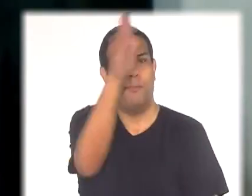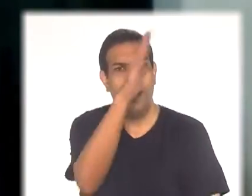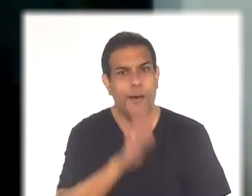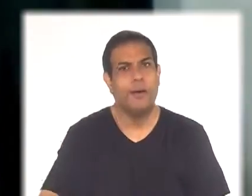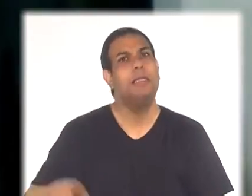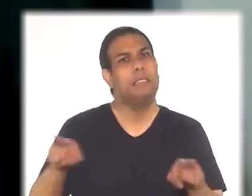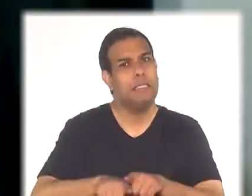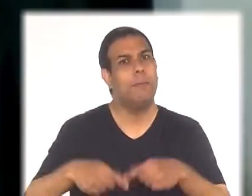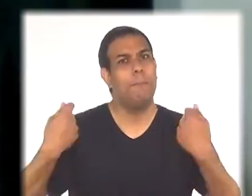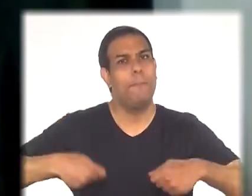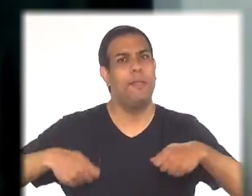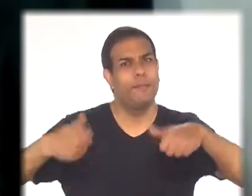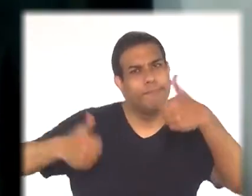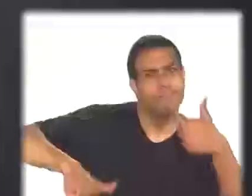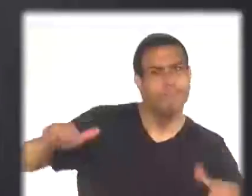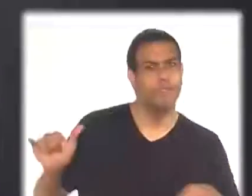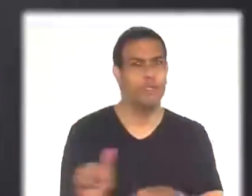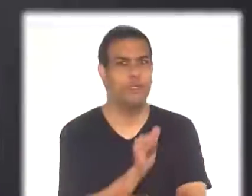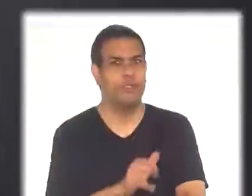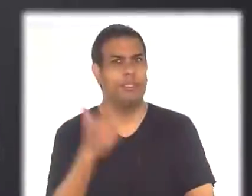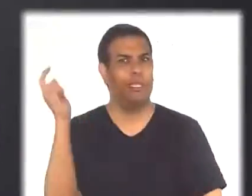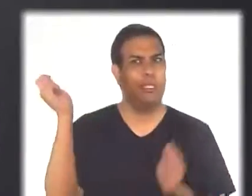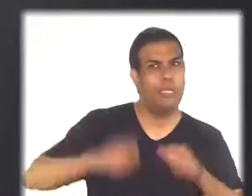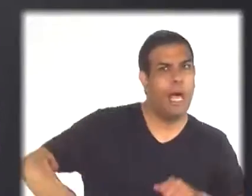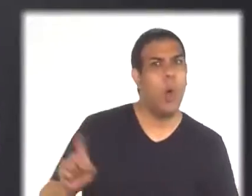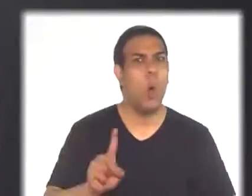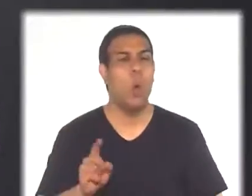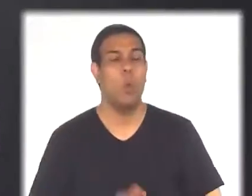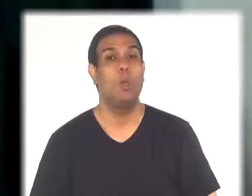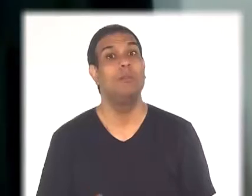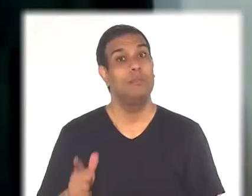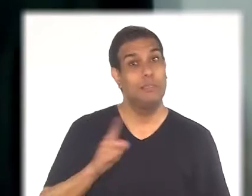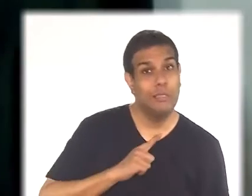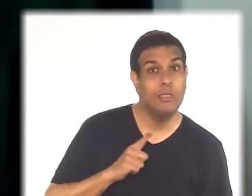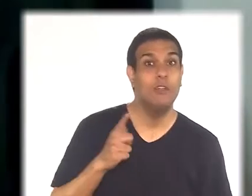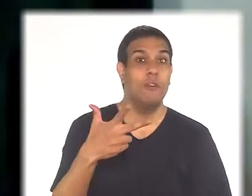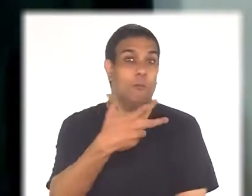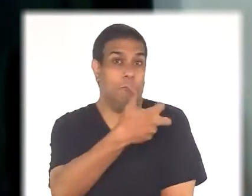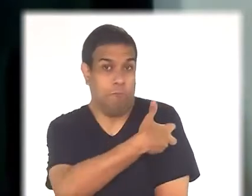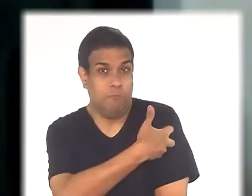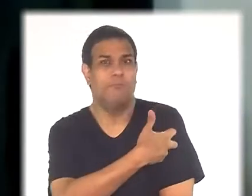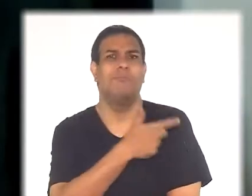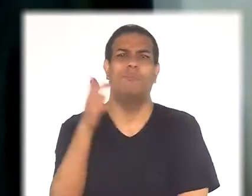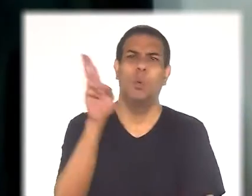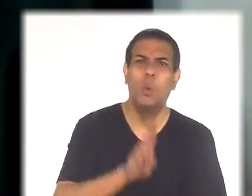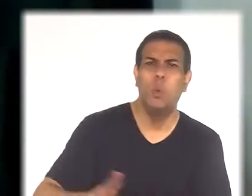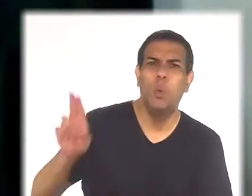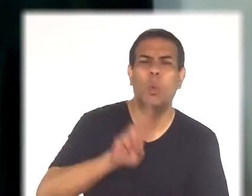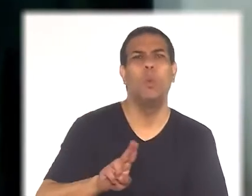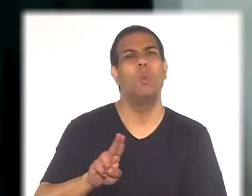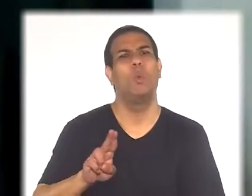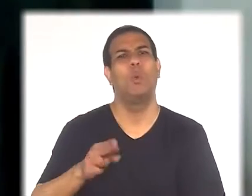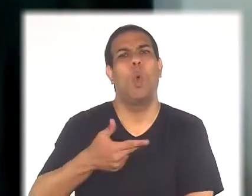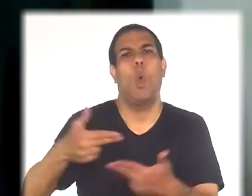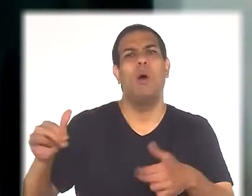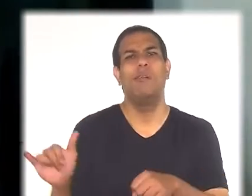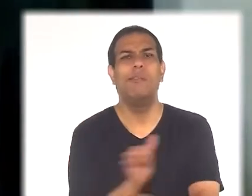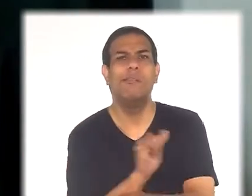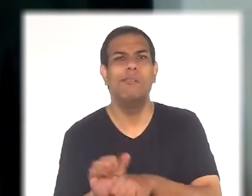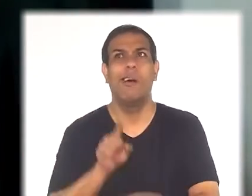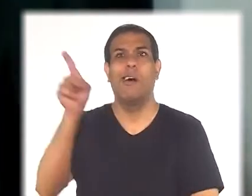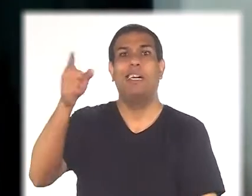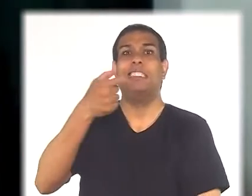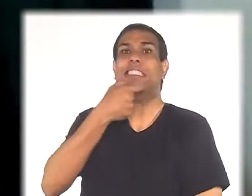do Brasil. Isso também vai ser avaliado. Uhum. Temos algumas vacinas que podem utilizar a infraestrutura